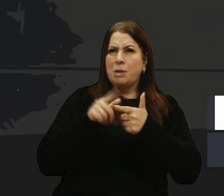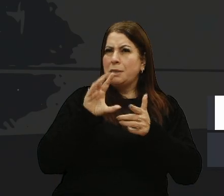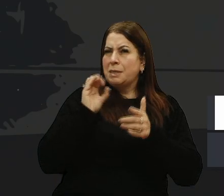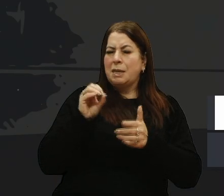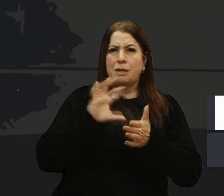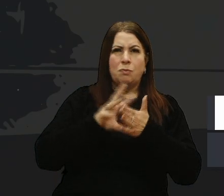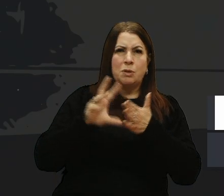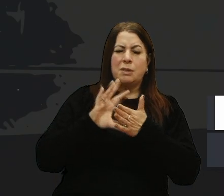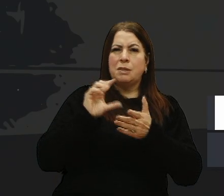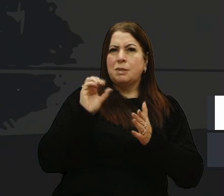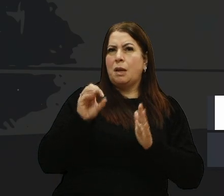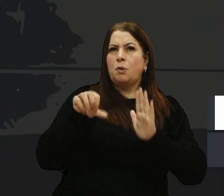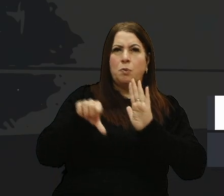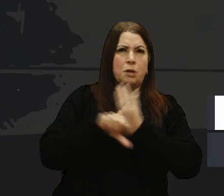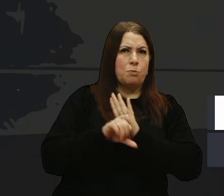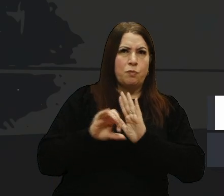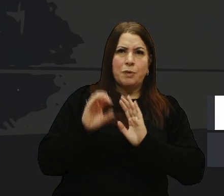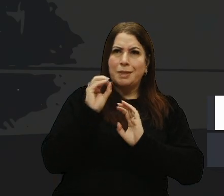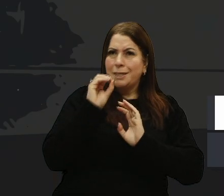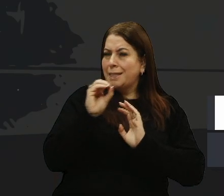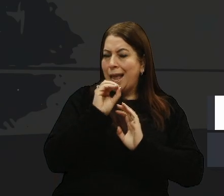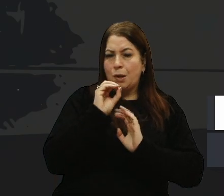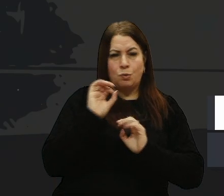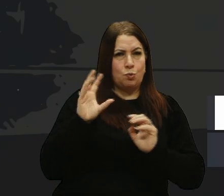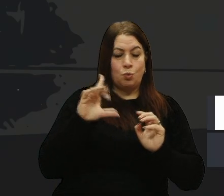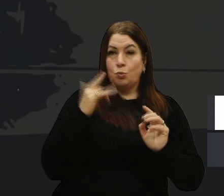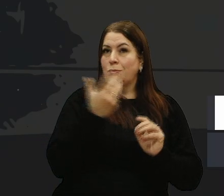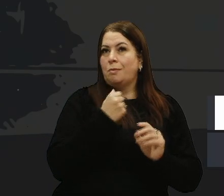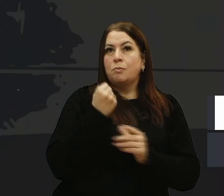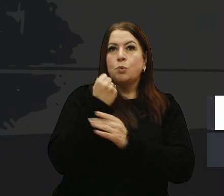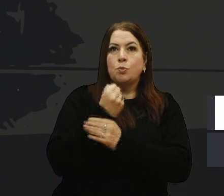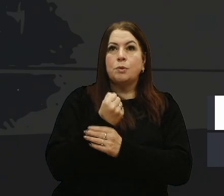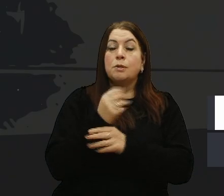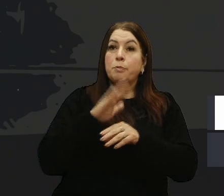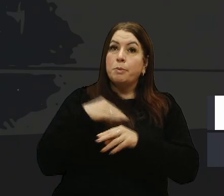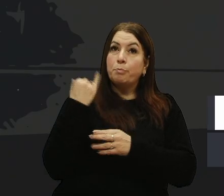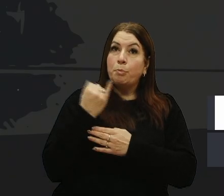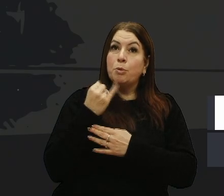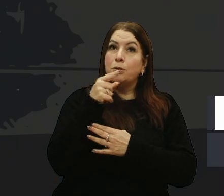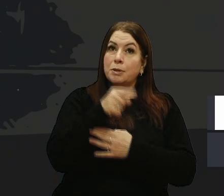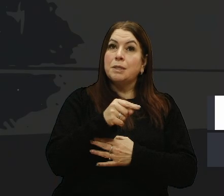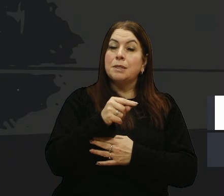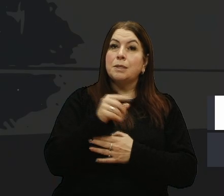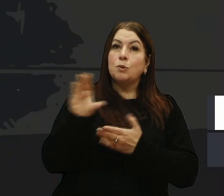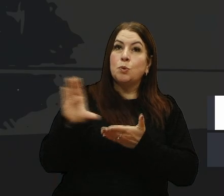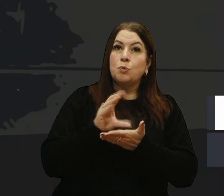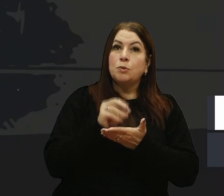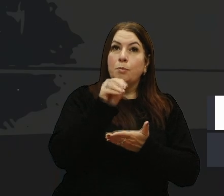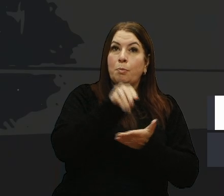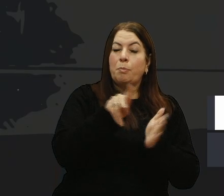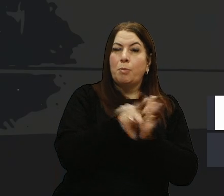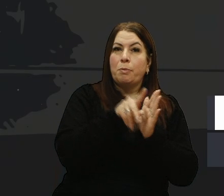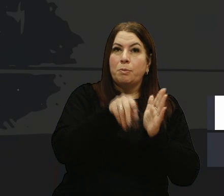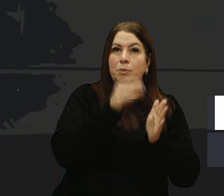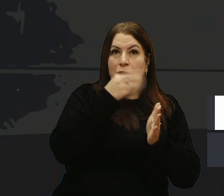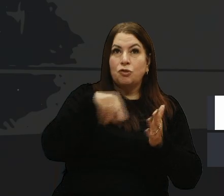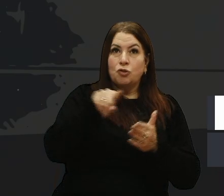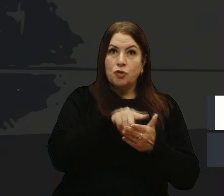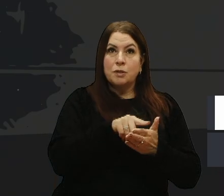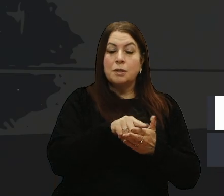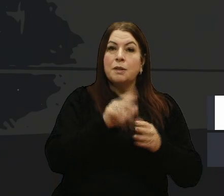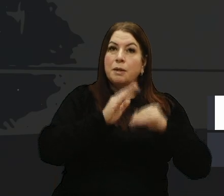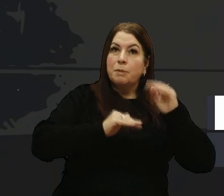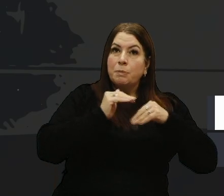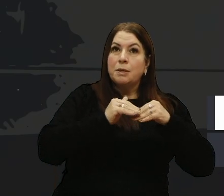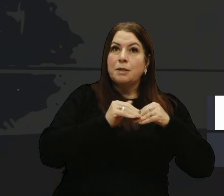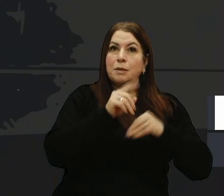zero crime, foi tudo zero na questão de segurança. E o mais importante, esse recurso fica todo para Caxias do Sul, né? Ou seja, ele vai ser aplicado